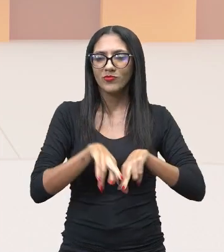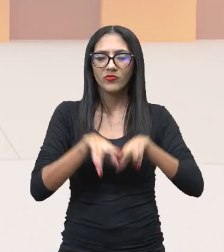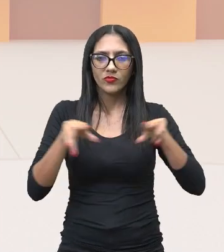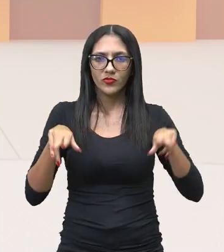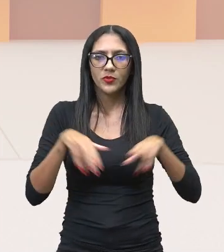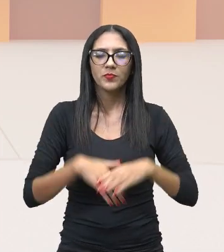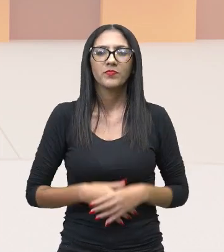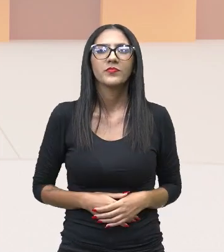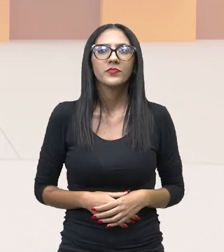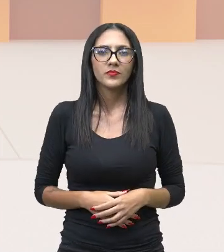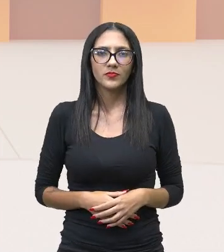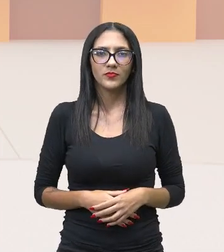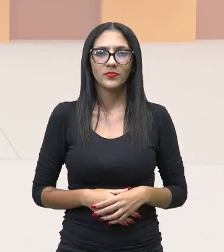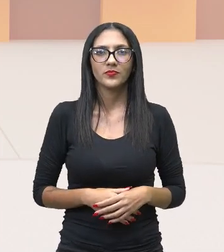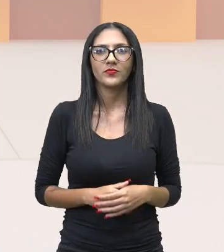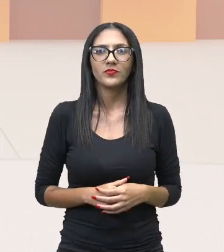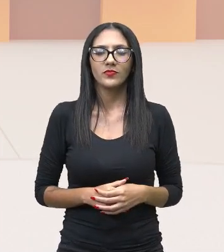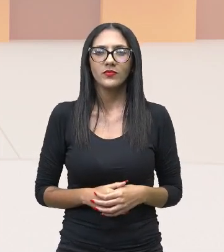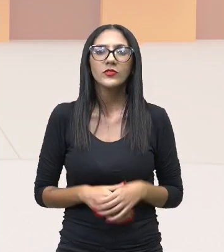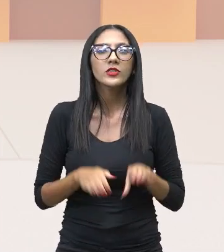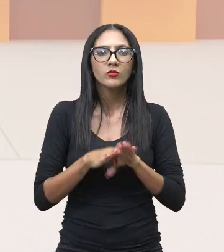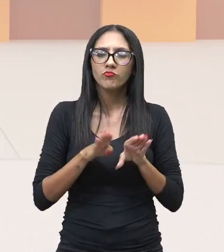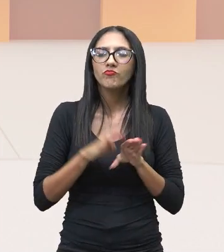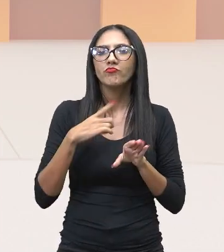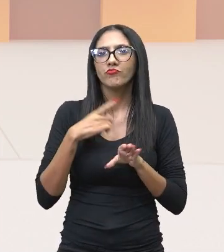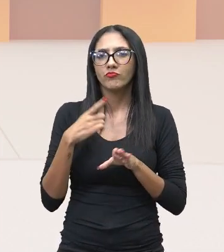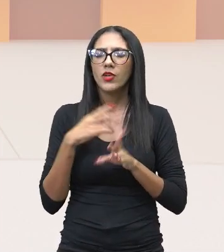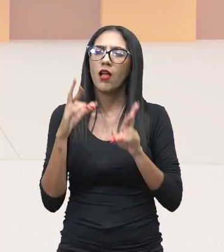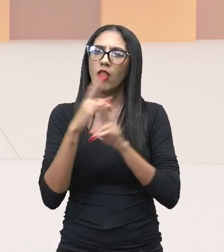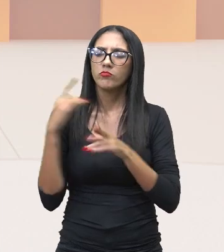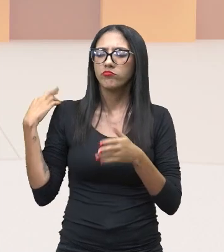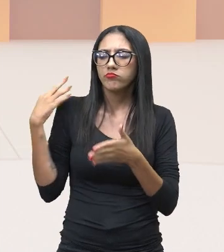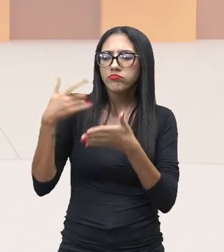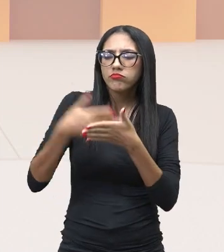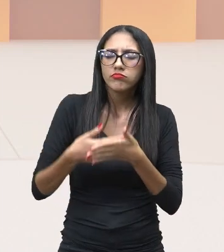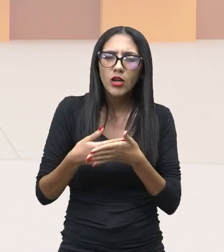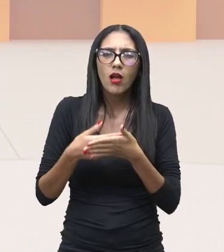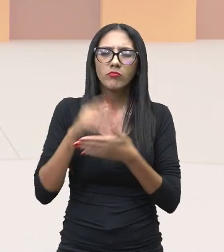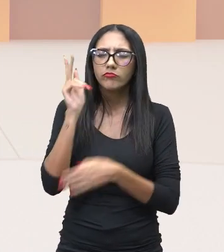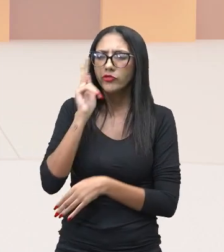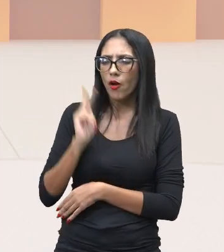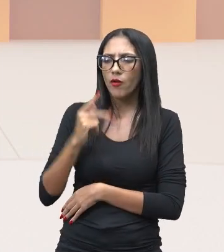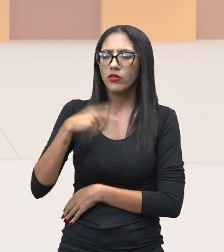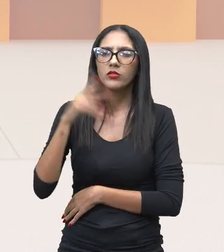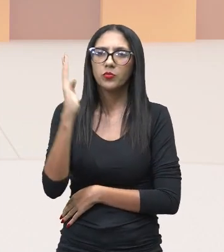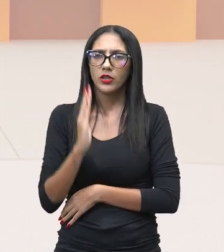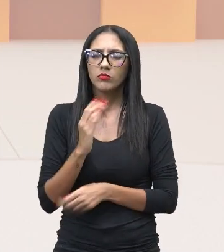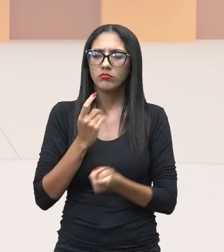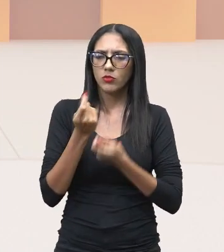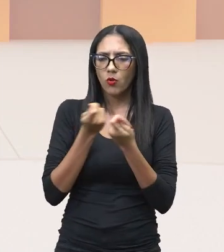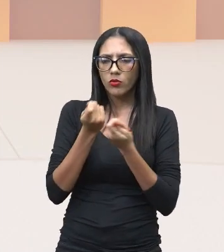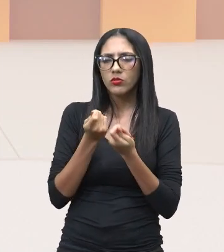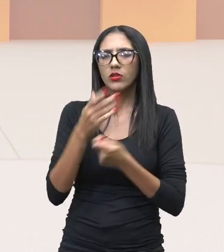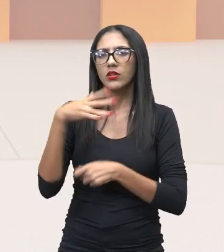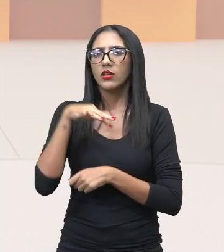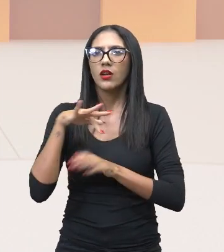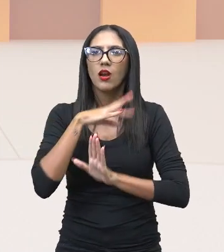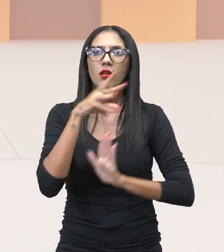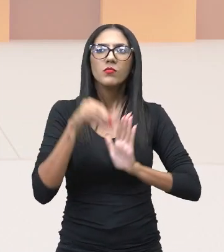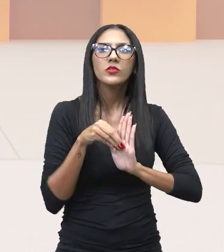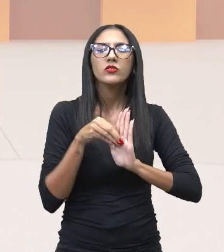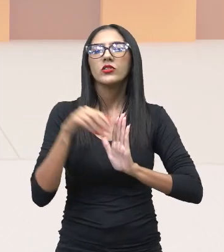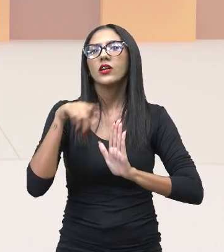tem também na história aí do Brasil, né, nesses projetos aí de controle da Amazônia, a questão mesmo